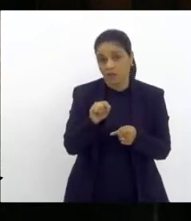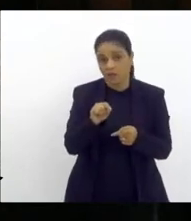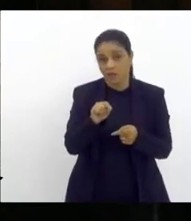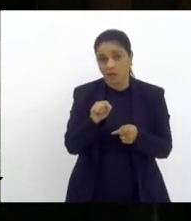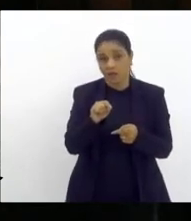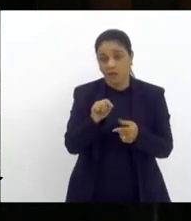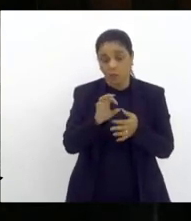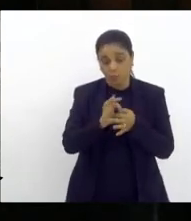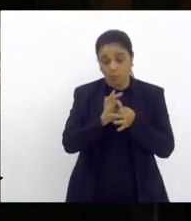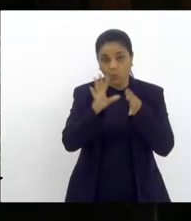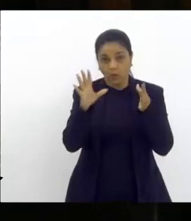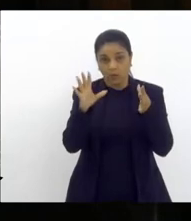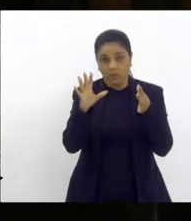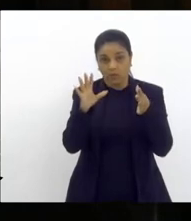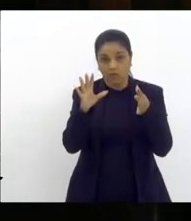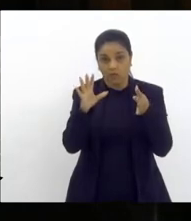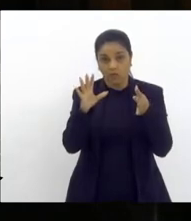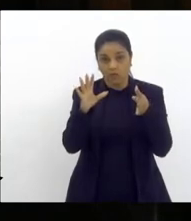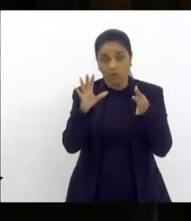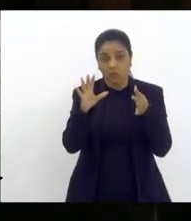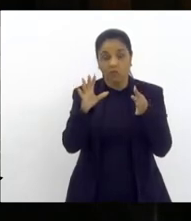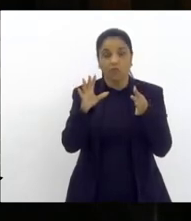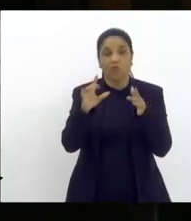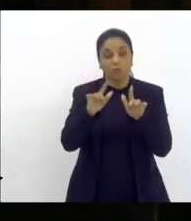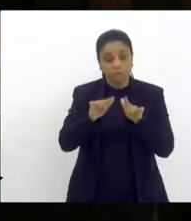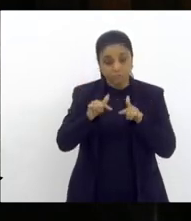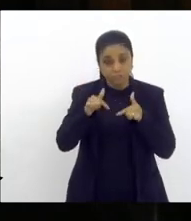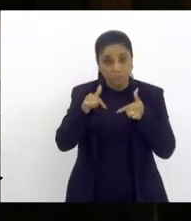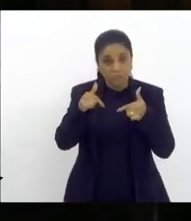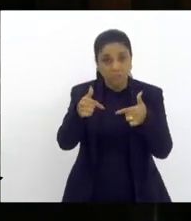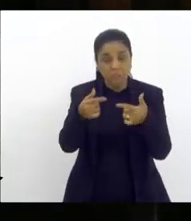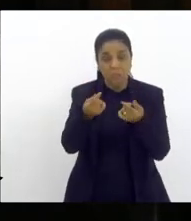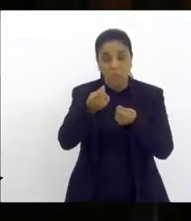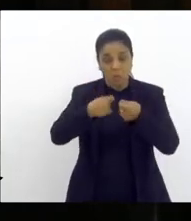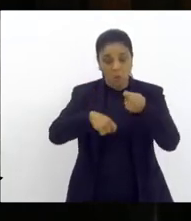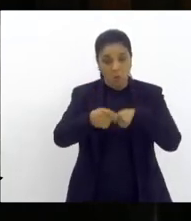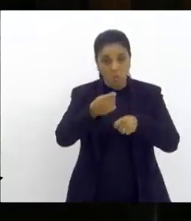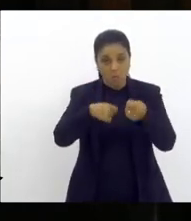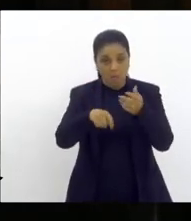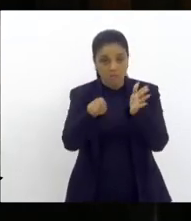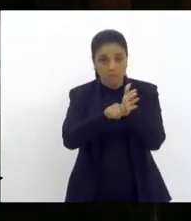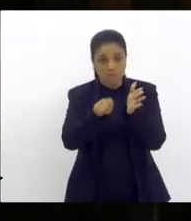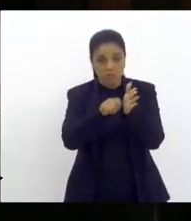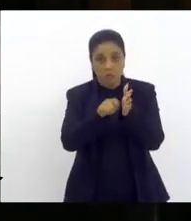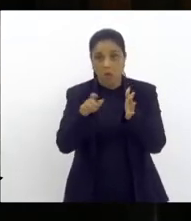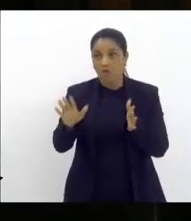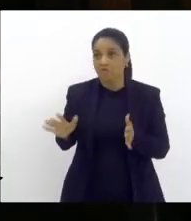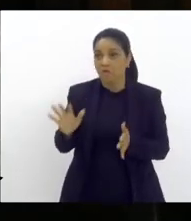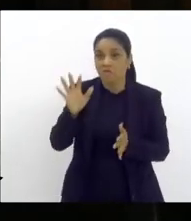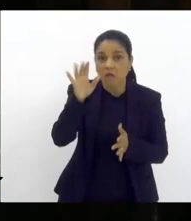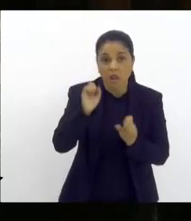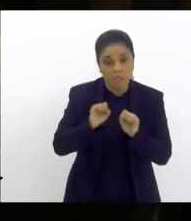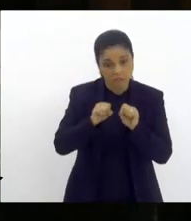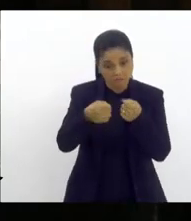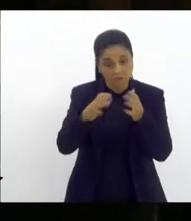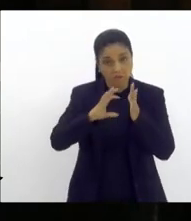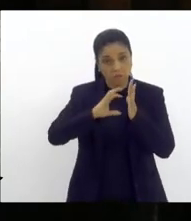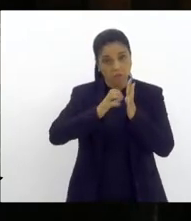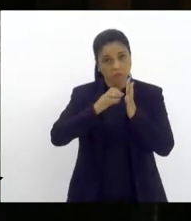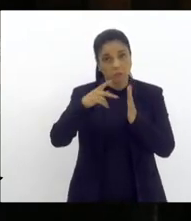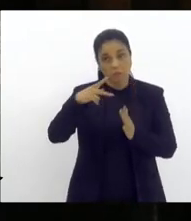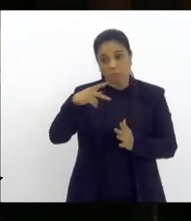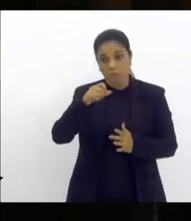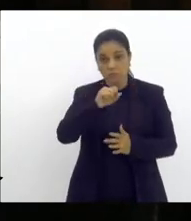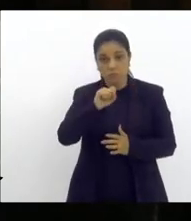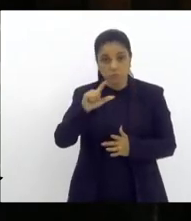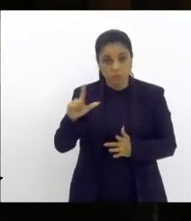o livre transitário livre atuação e o livre comércio das drogas nas favelas no Rio de Janeiro haja Vista que